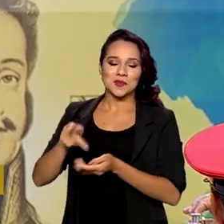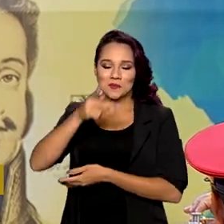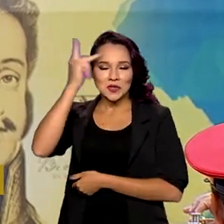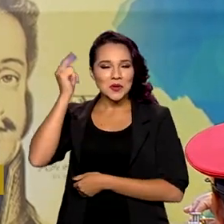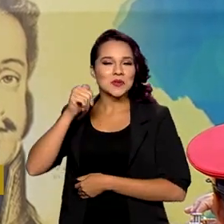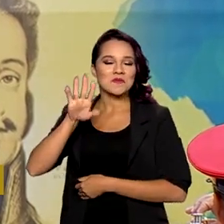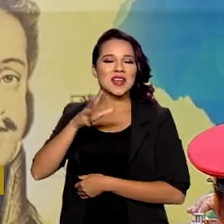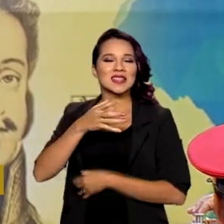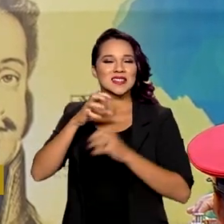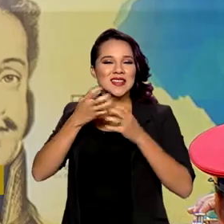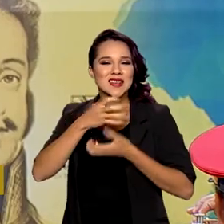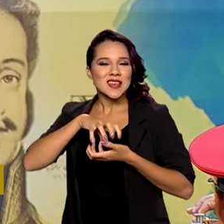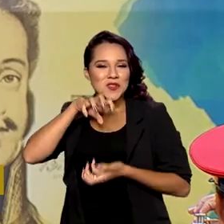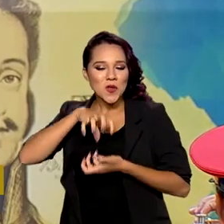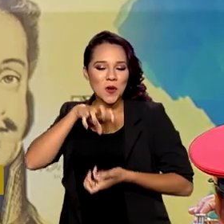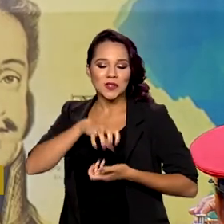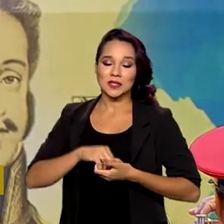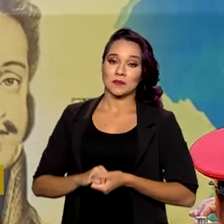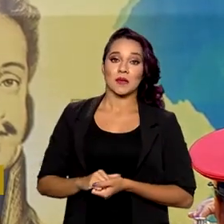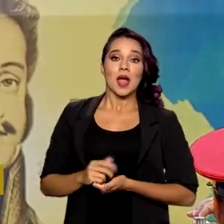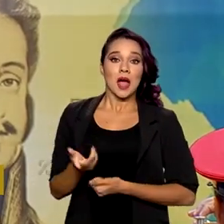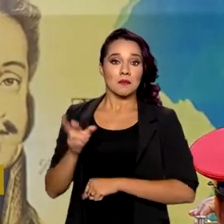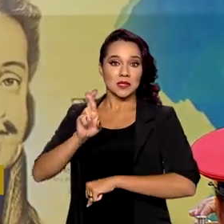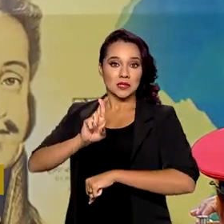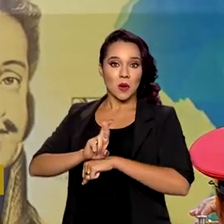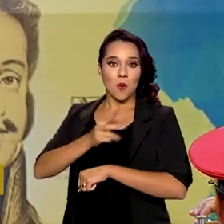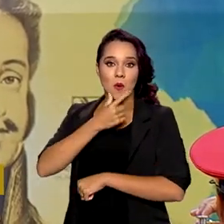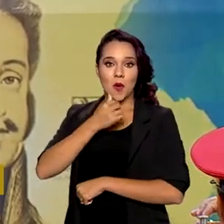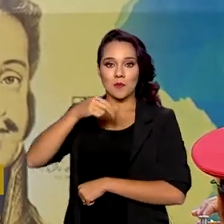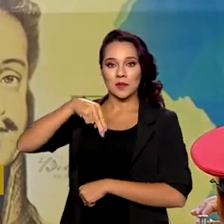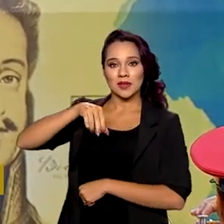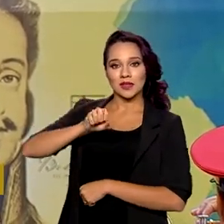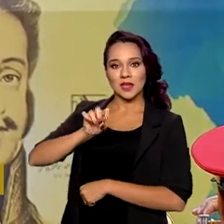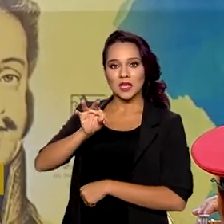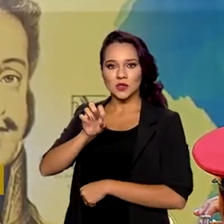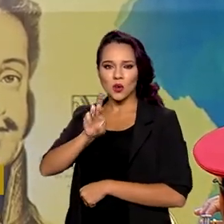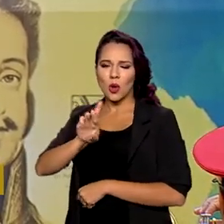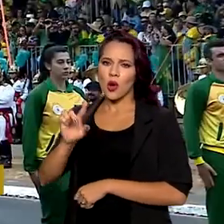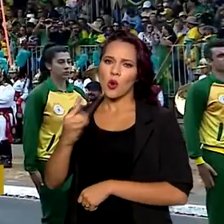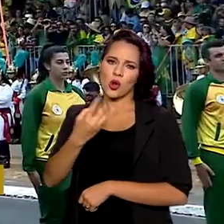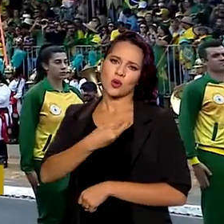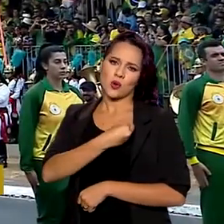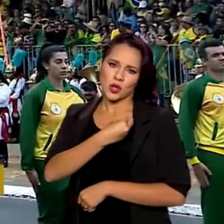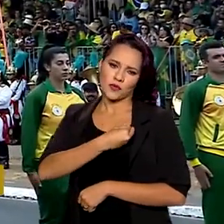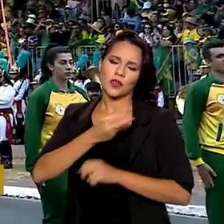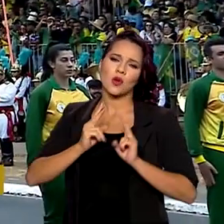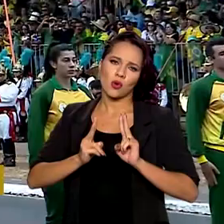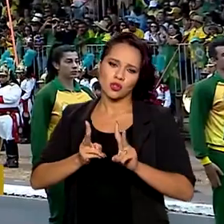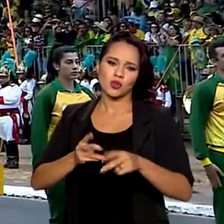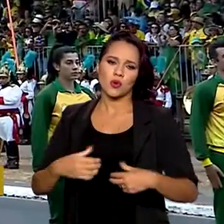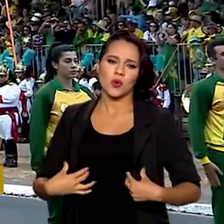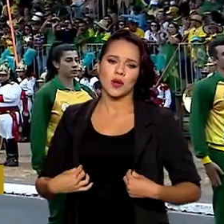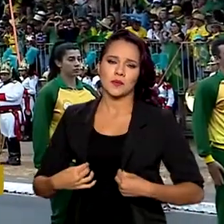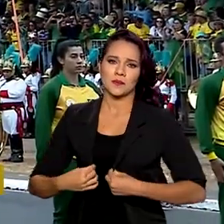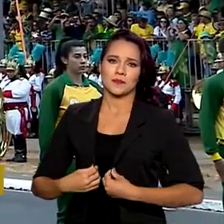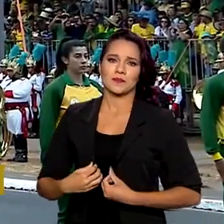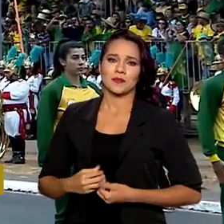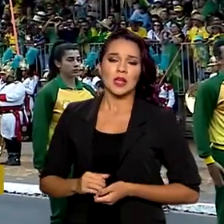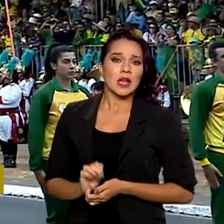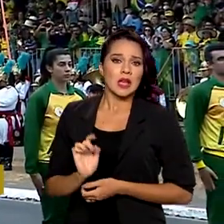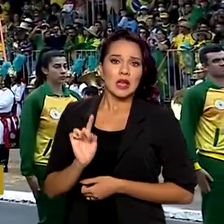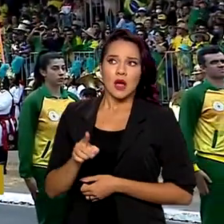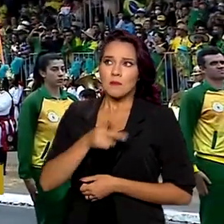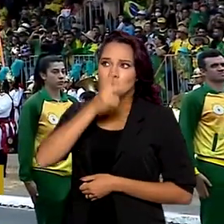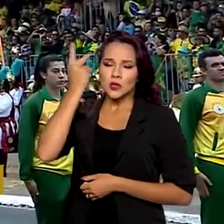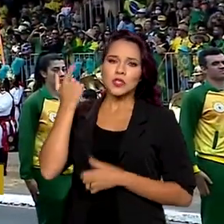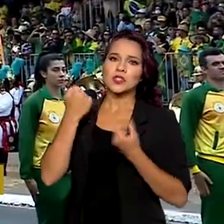É uma representação, o Coronel Nestor é o único, né, vivo ali, realmente, de fato, é